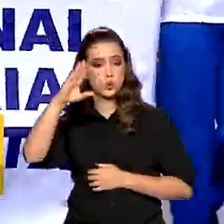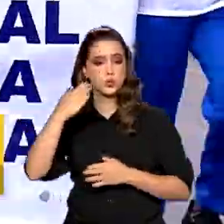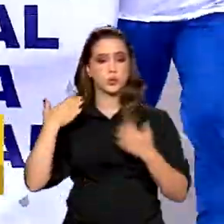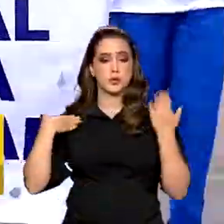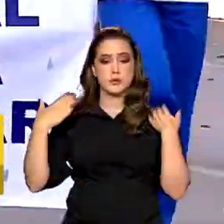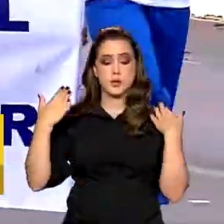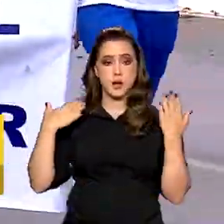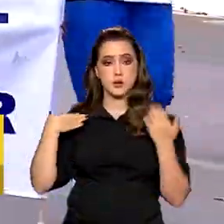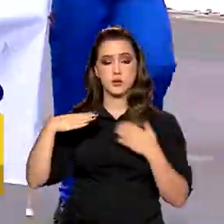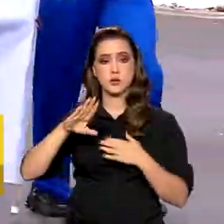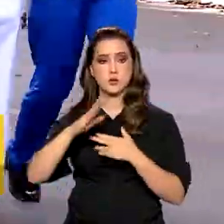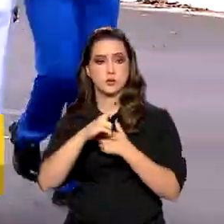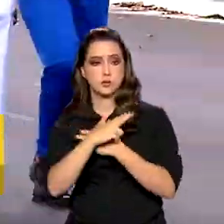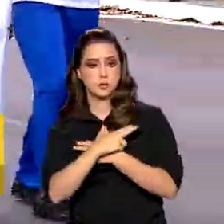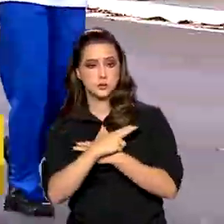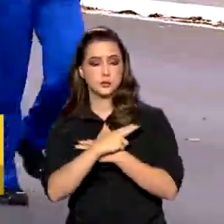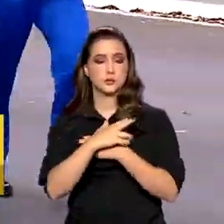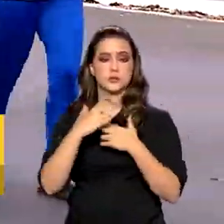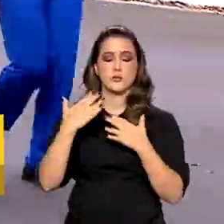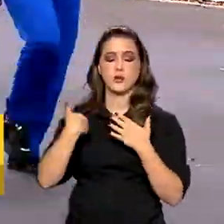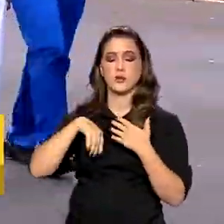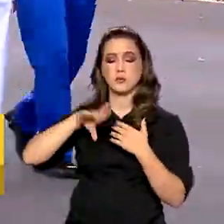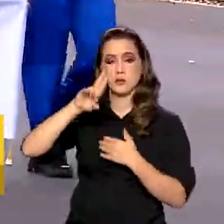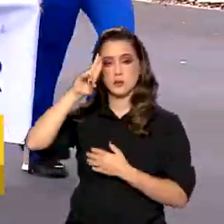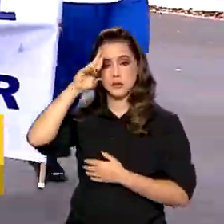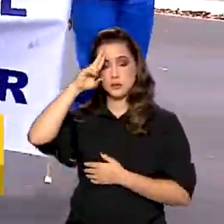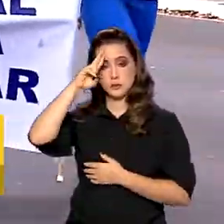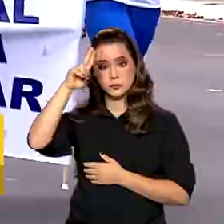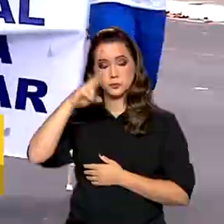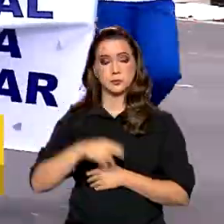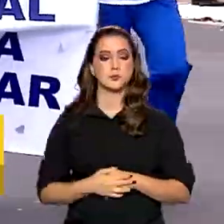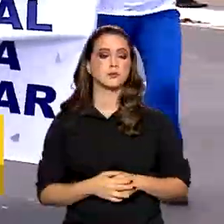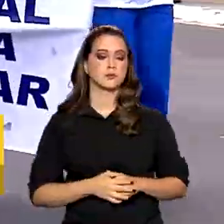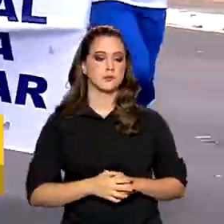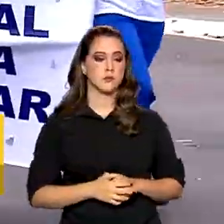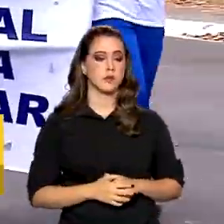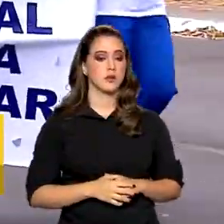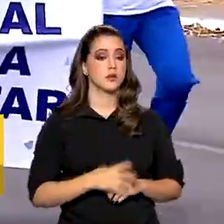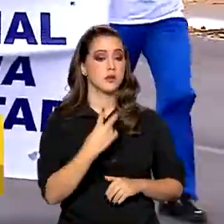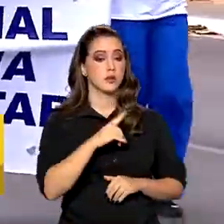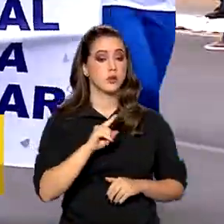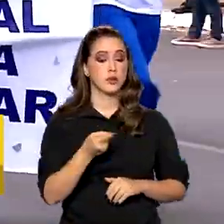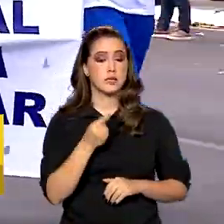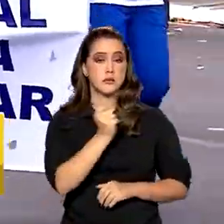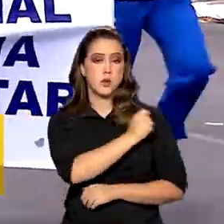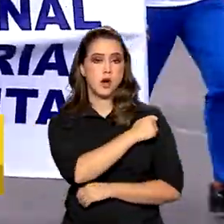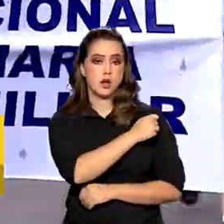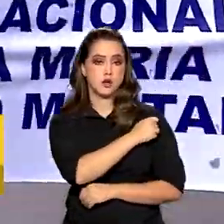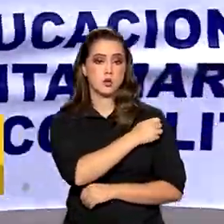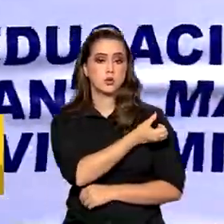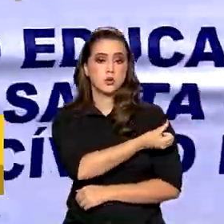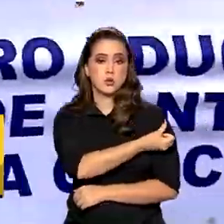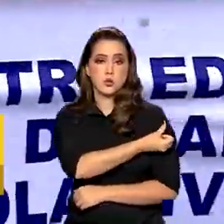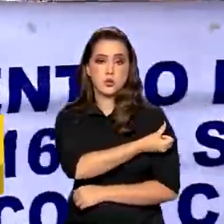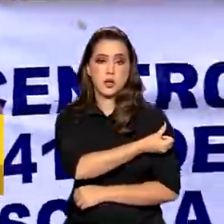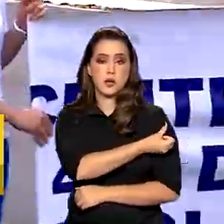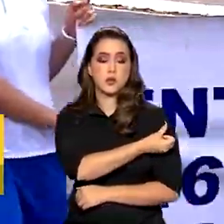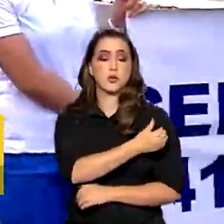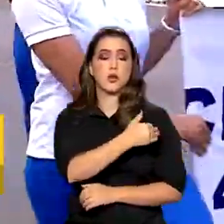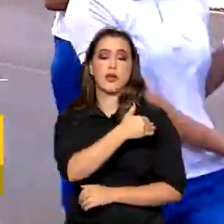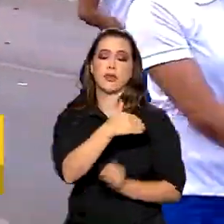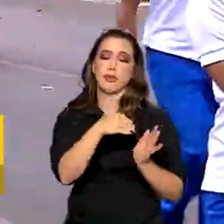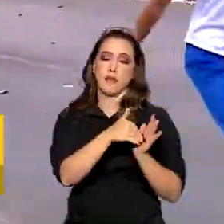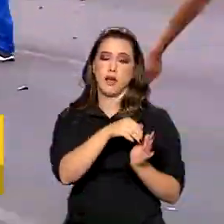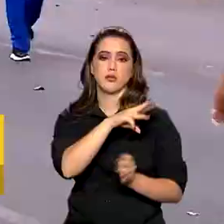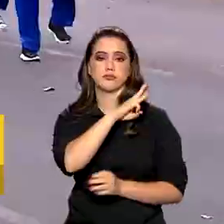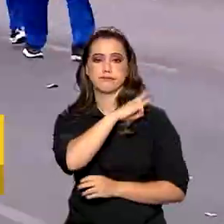Aeronáutica. A escola possui atualmente 1.120 estudantes matriculados do sexto ano do ensino fundamental à terceira série do ensino médio